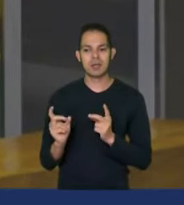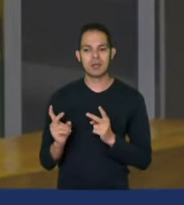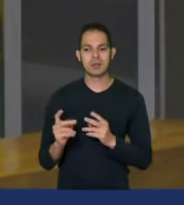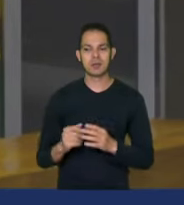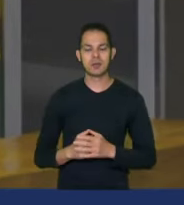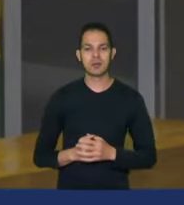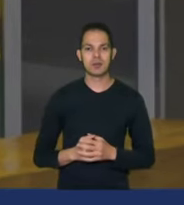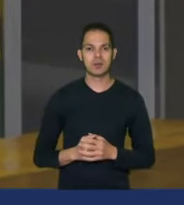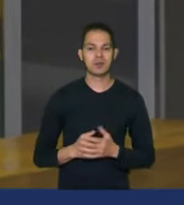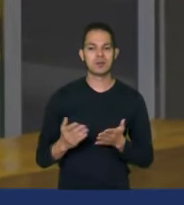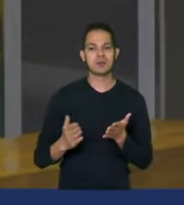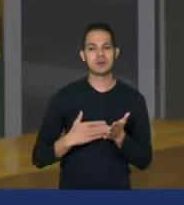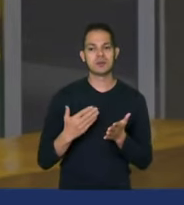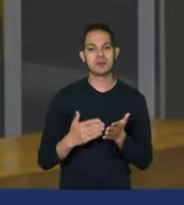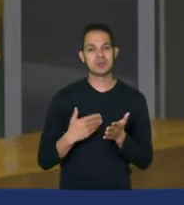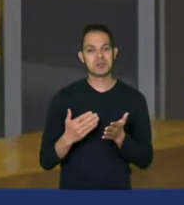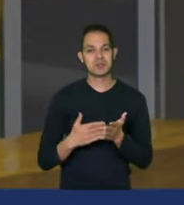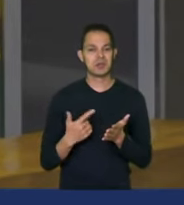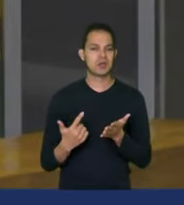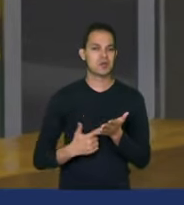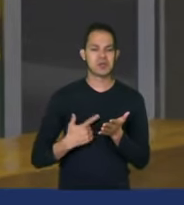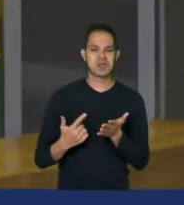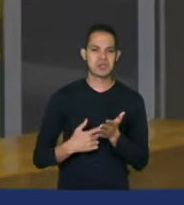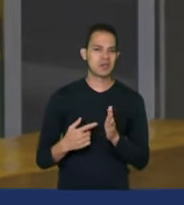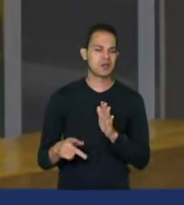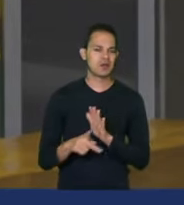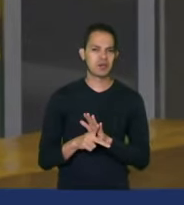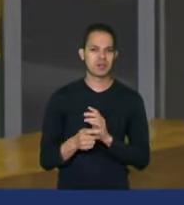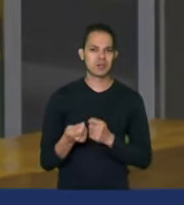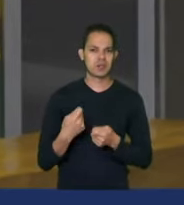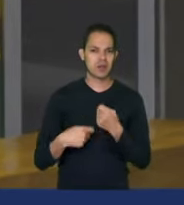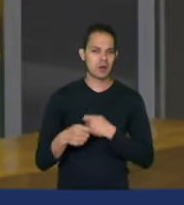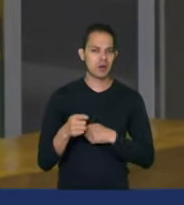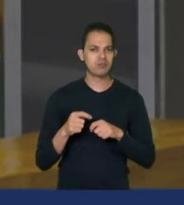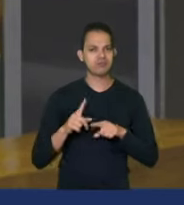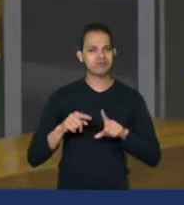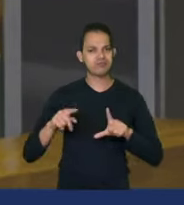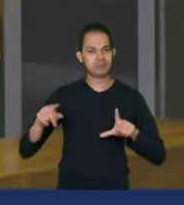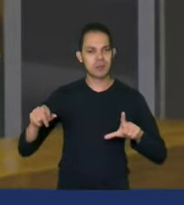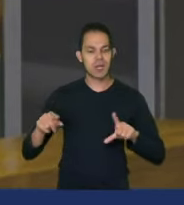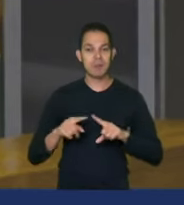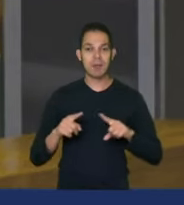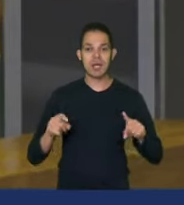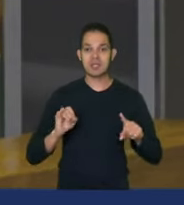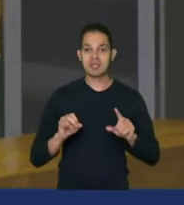nos manuais de economia. Mas ocorre que, na falta de regulação,